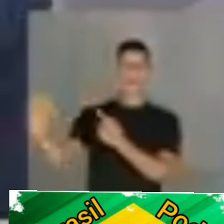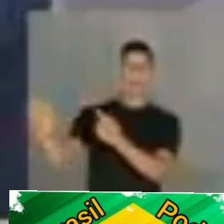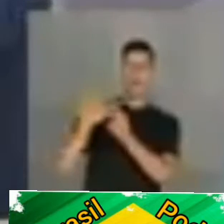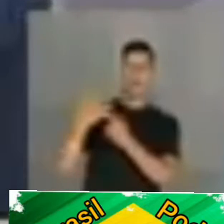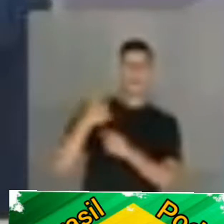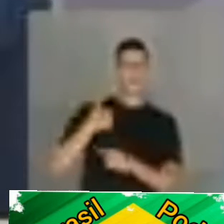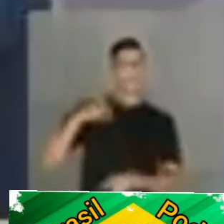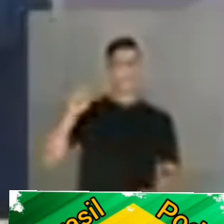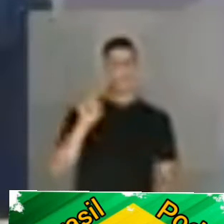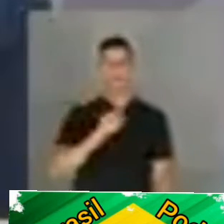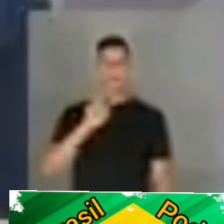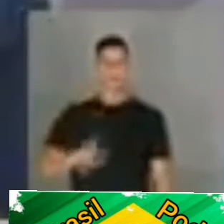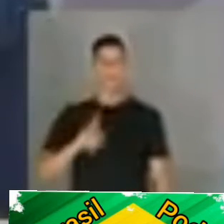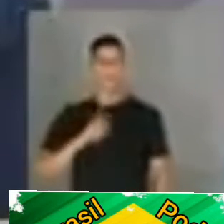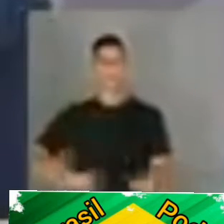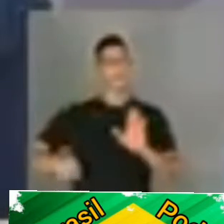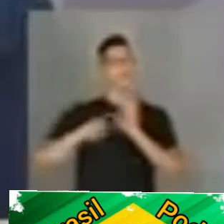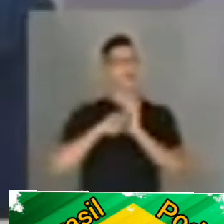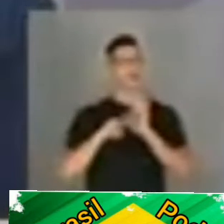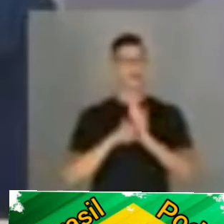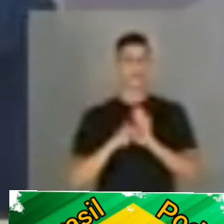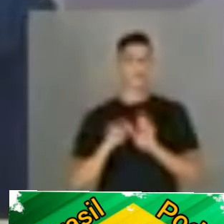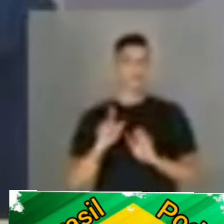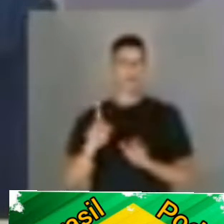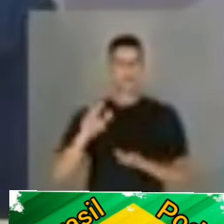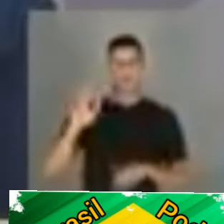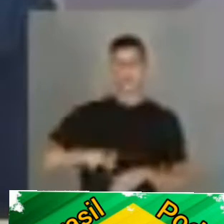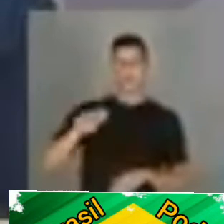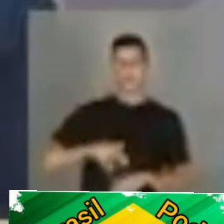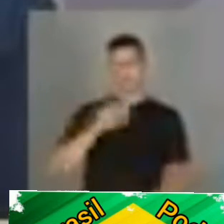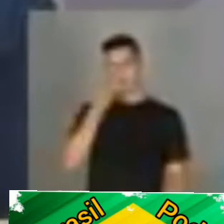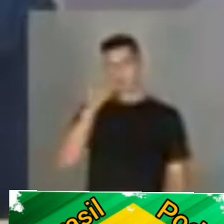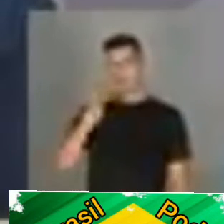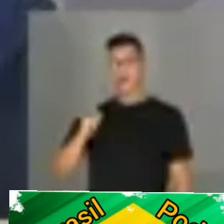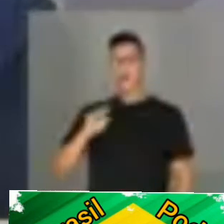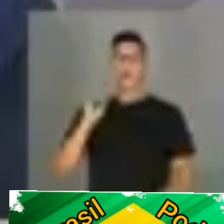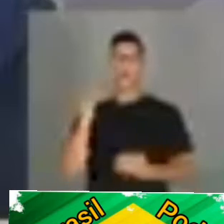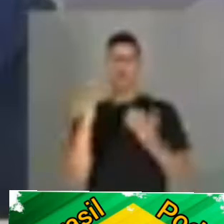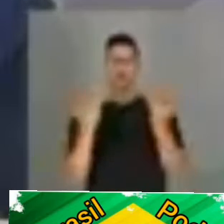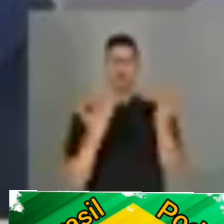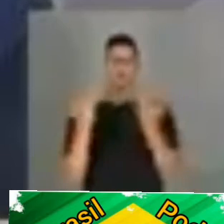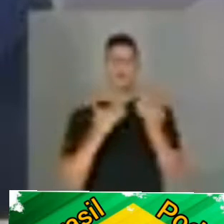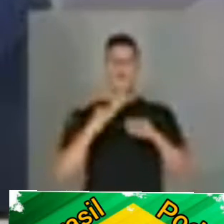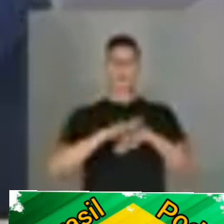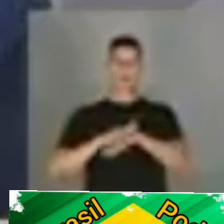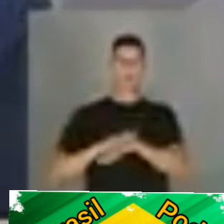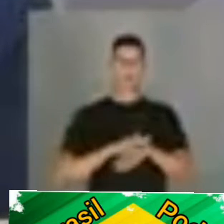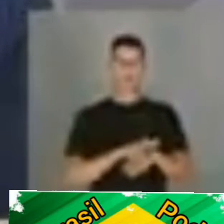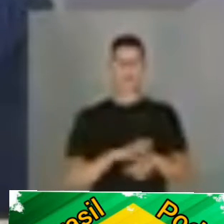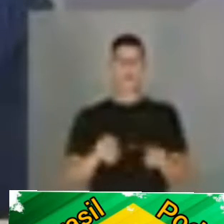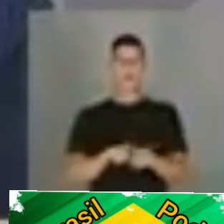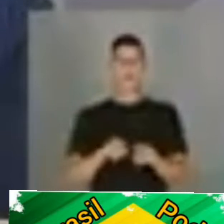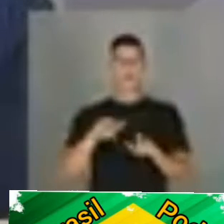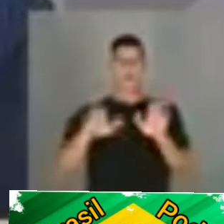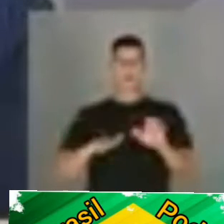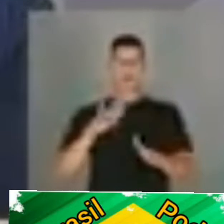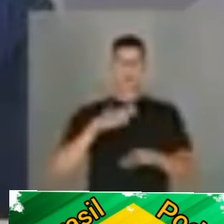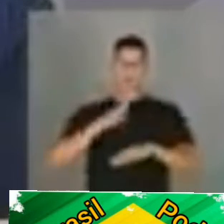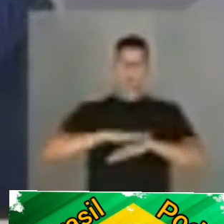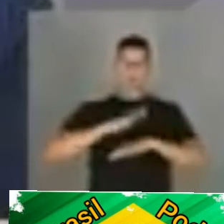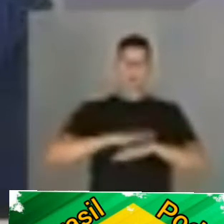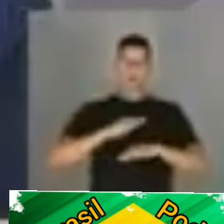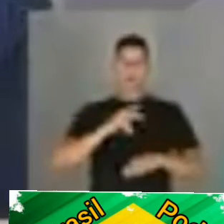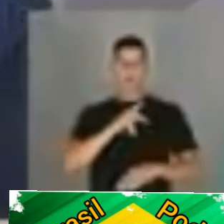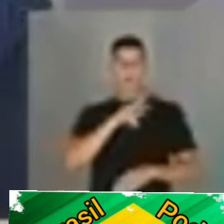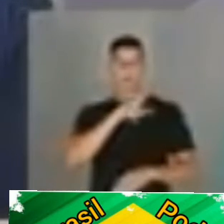e eu não sou negar sionista Nunca neguei ou duvidei da doença tanto que as minhas ações